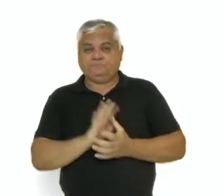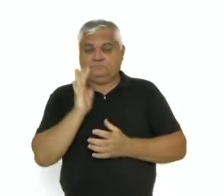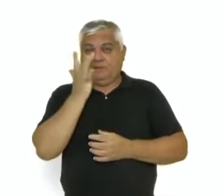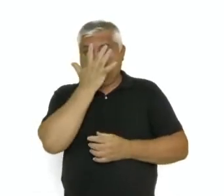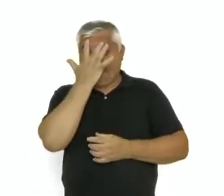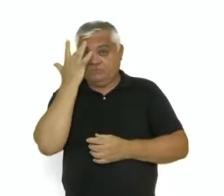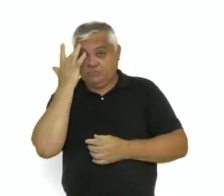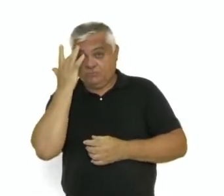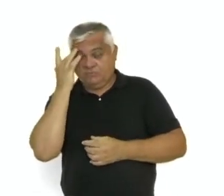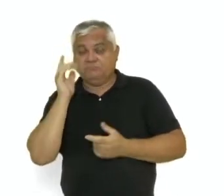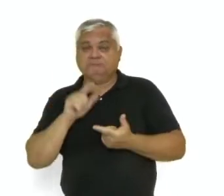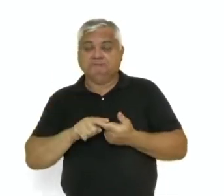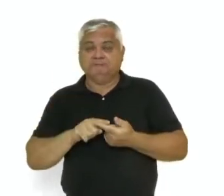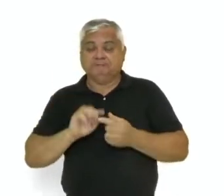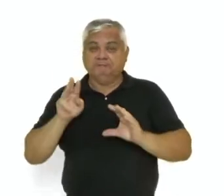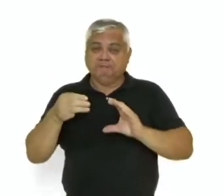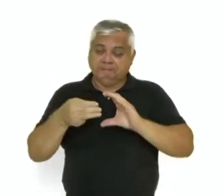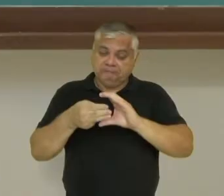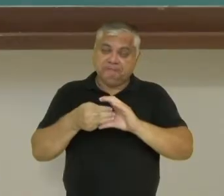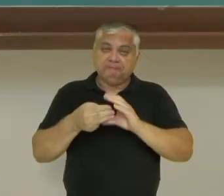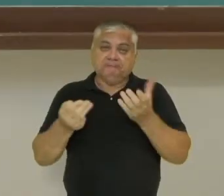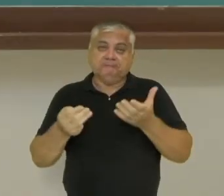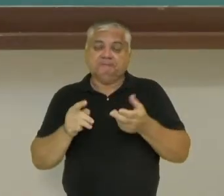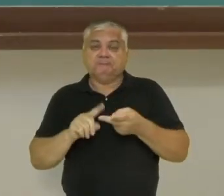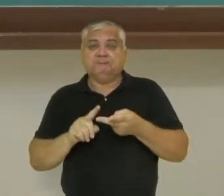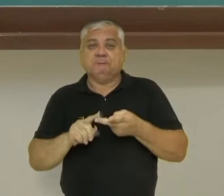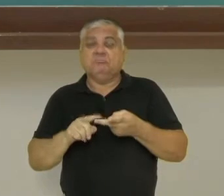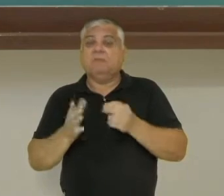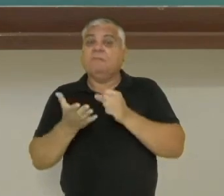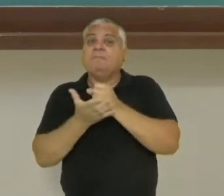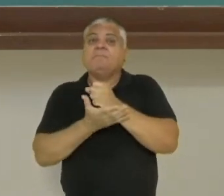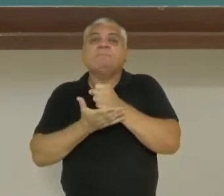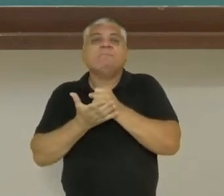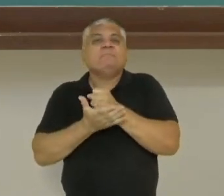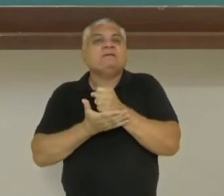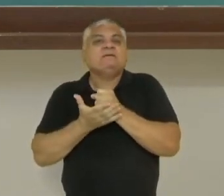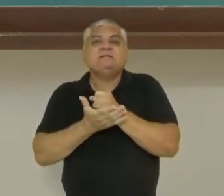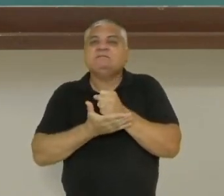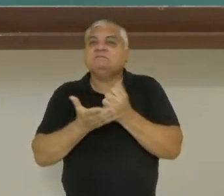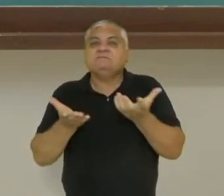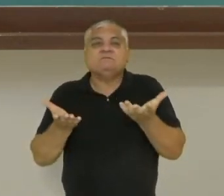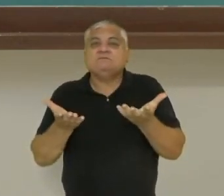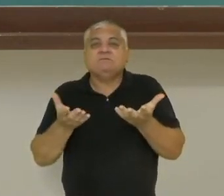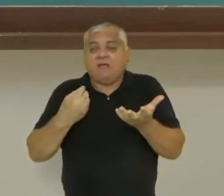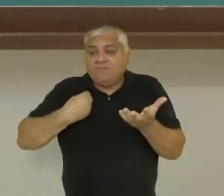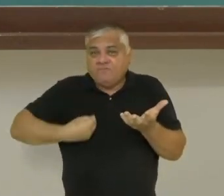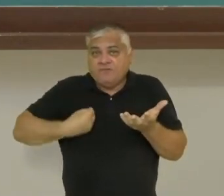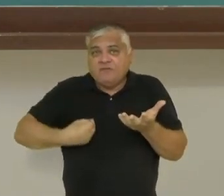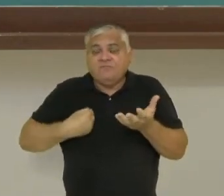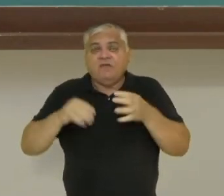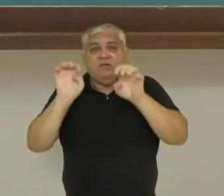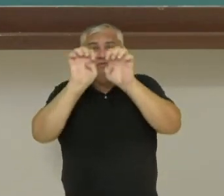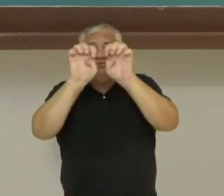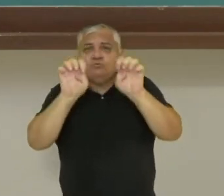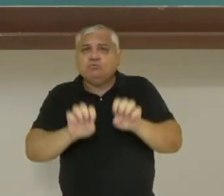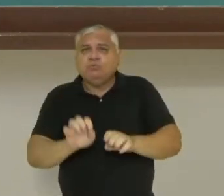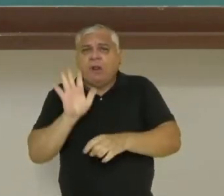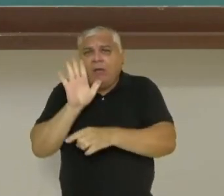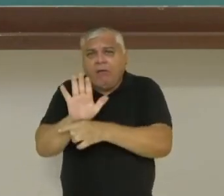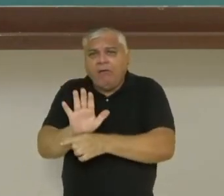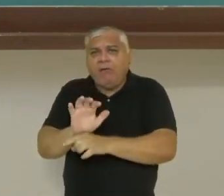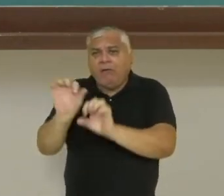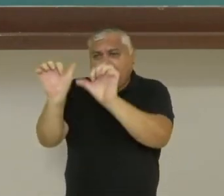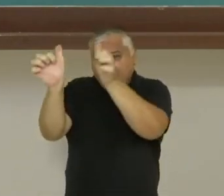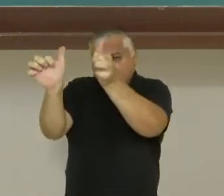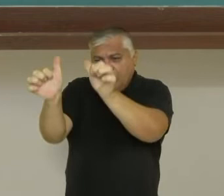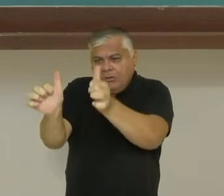Pelas células que são unidades básicas ali do ser vivo, que vai dar estrutura, formato e que